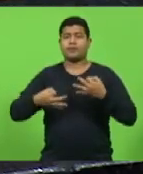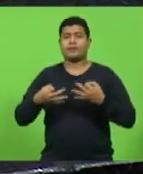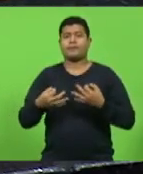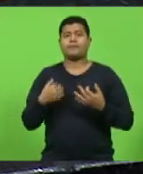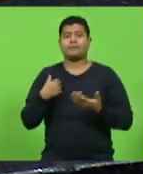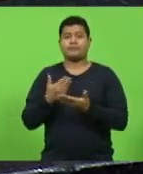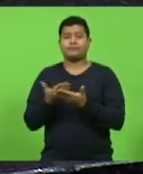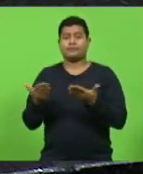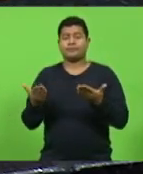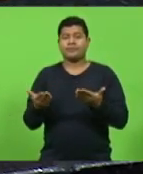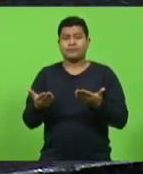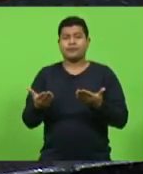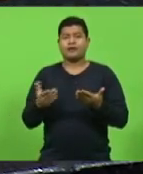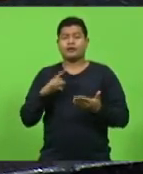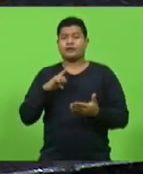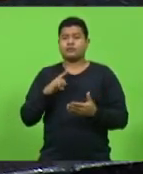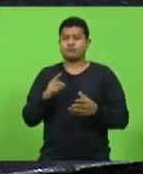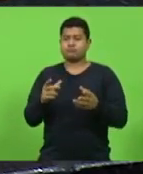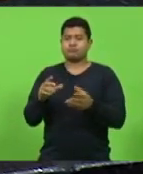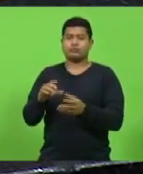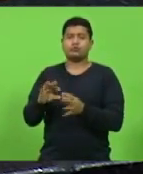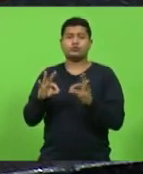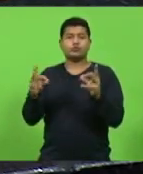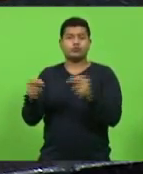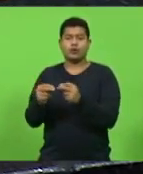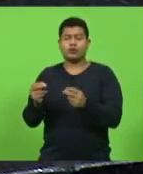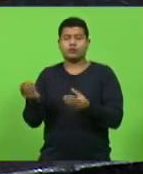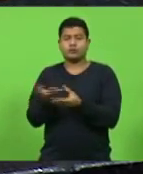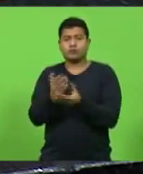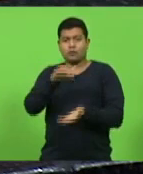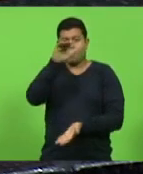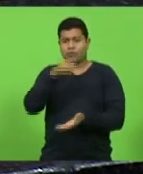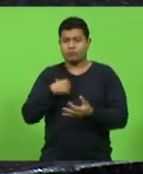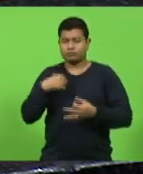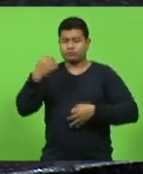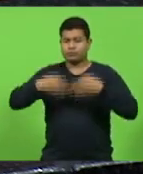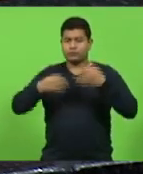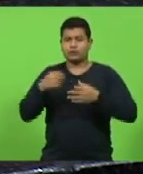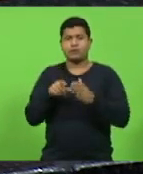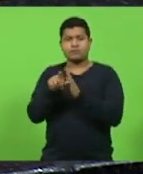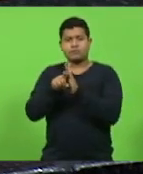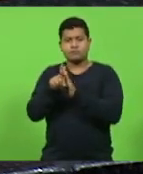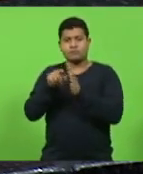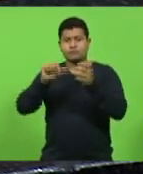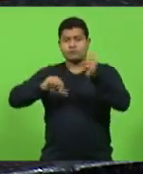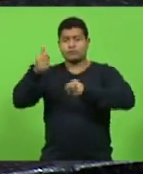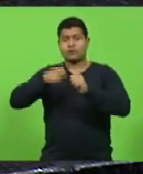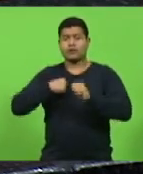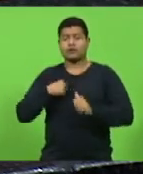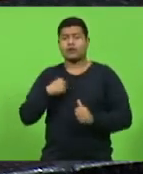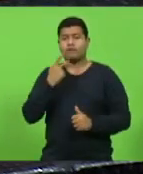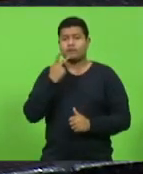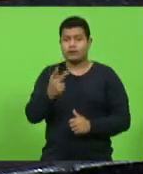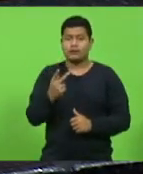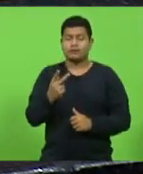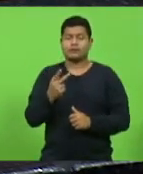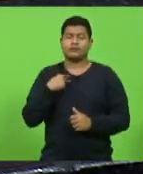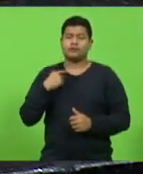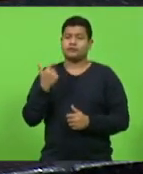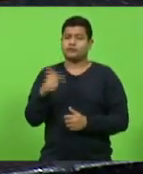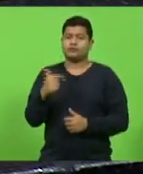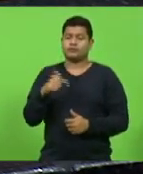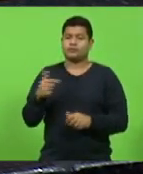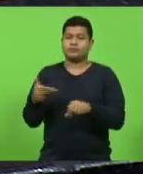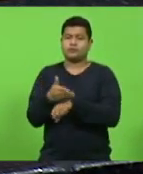todos os elementos coletados, firmou pela ausência de participação e responsabilidade do governador no